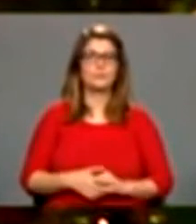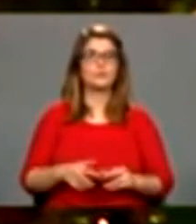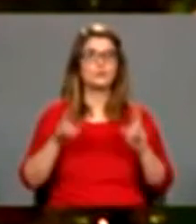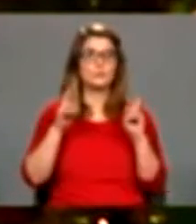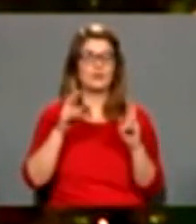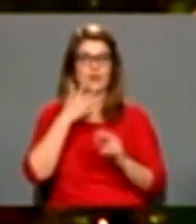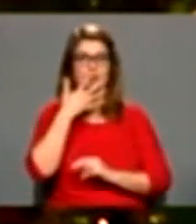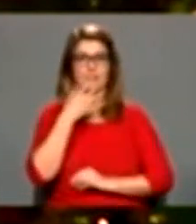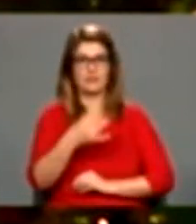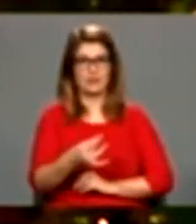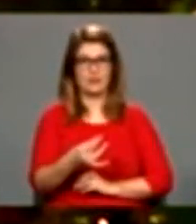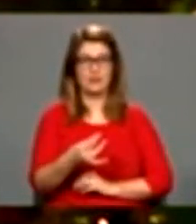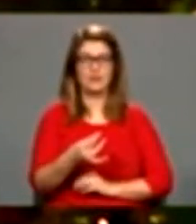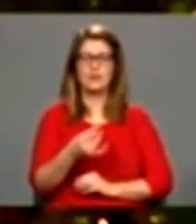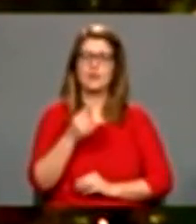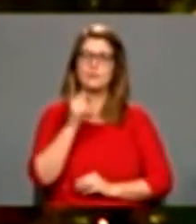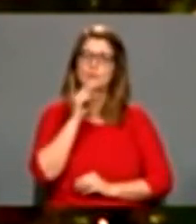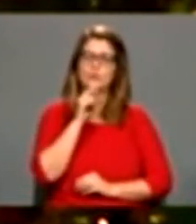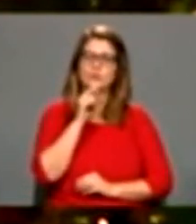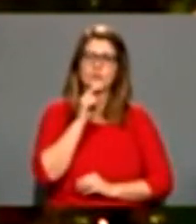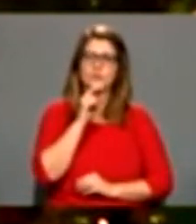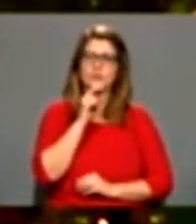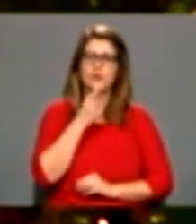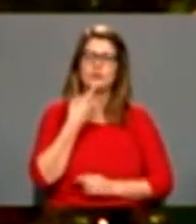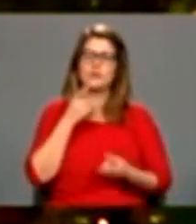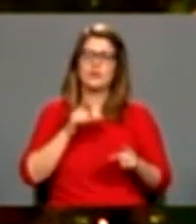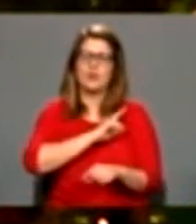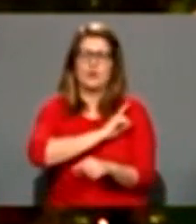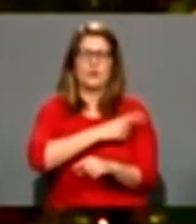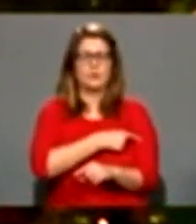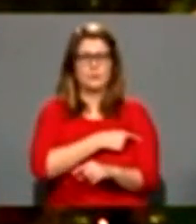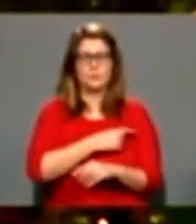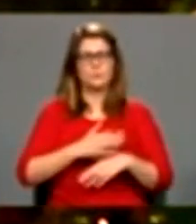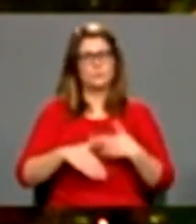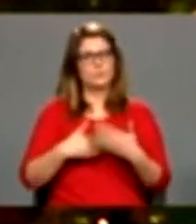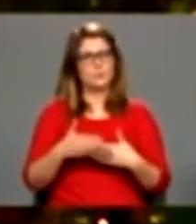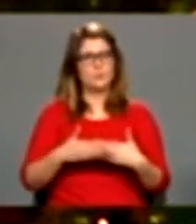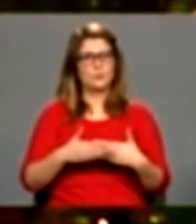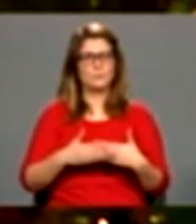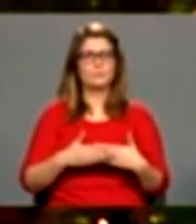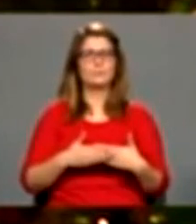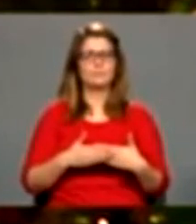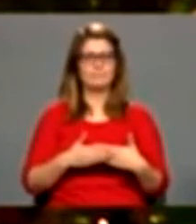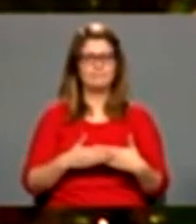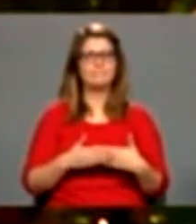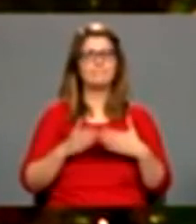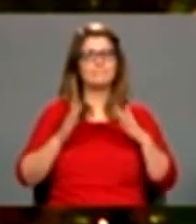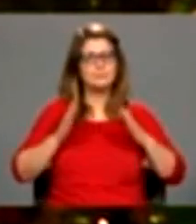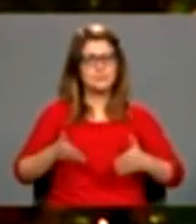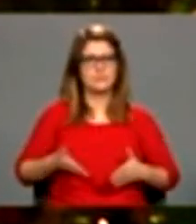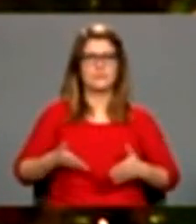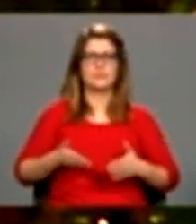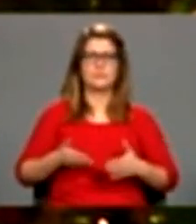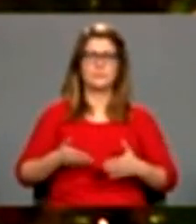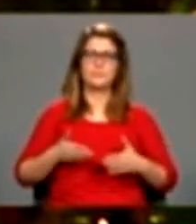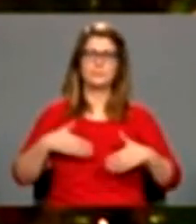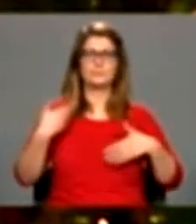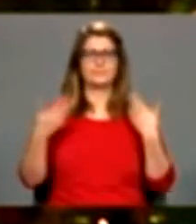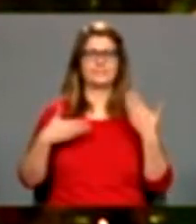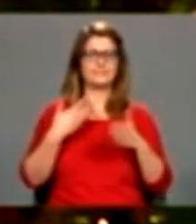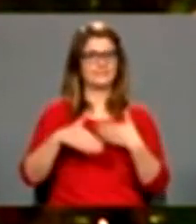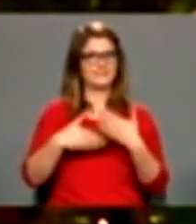natal seja oportunizado já tem pra forças não forçar ainda mais o ânimo de com